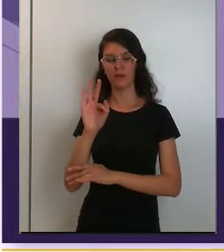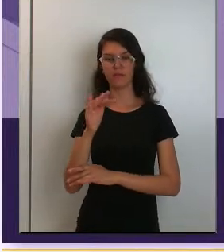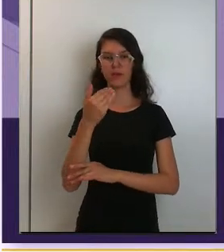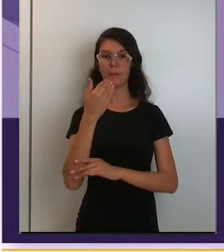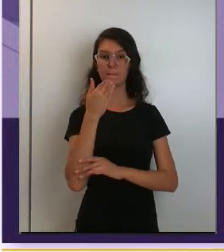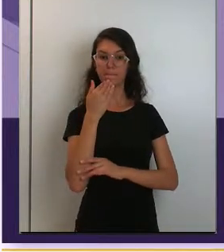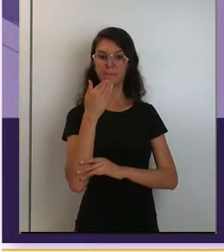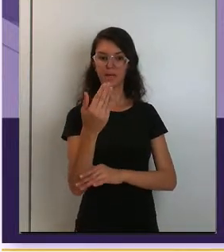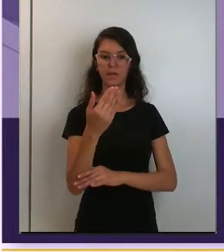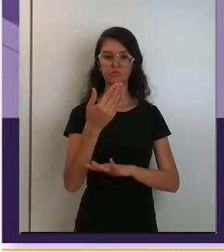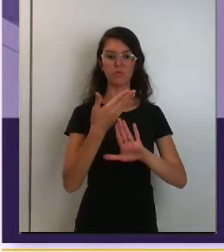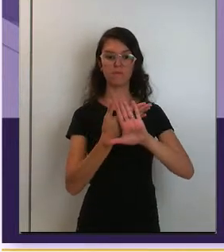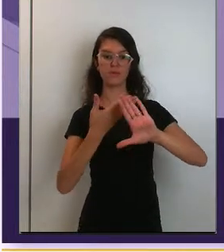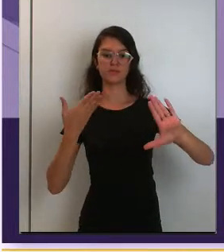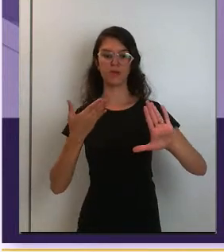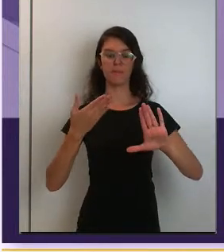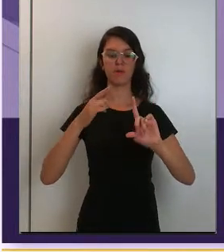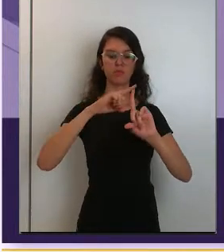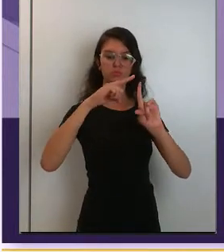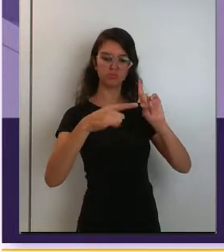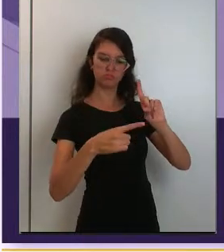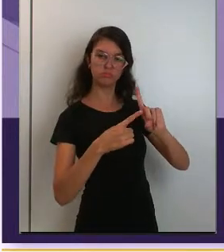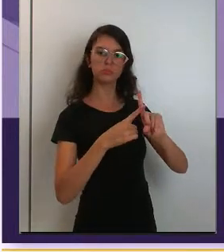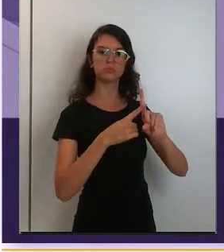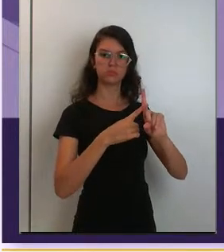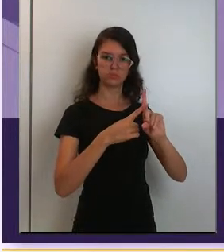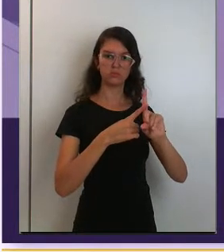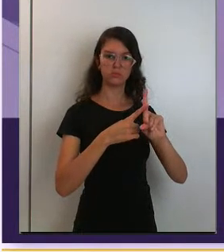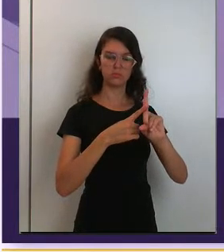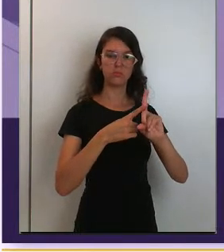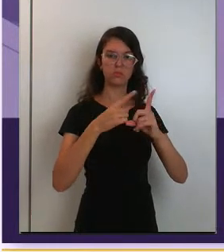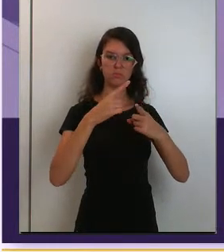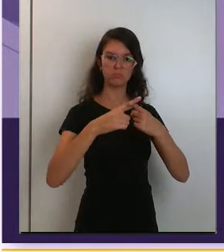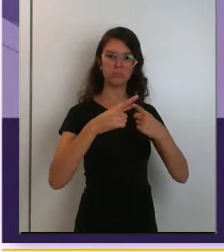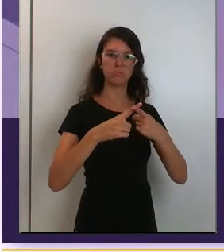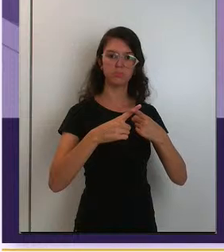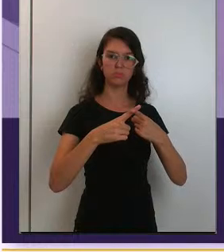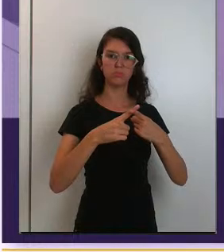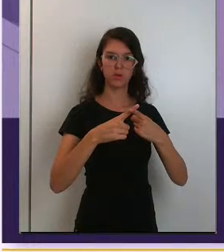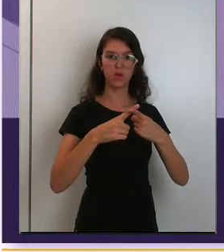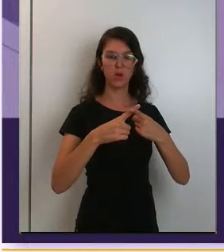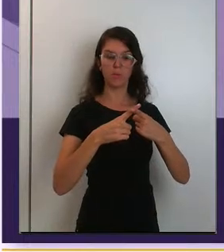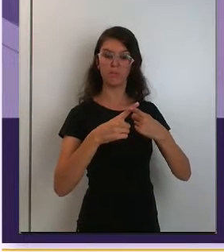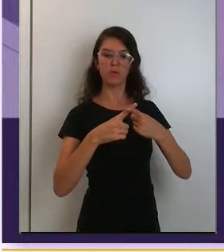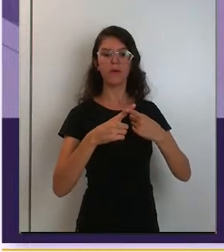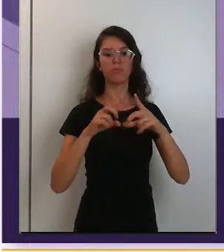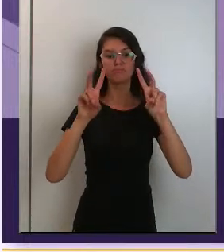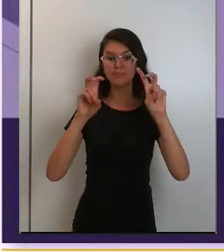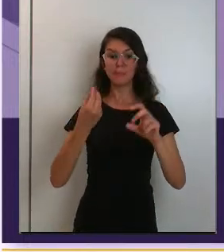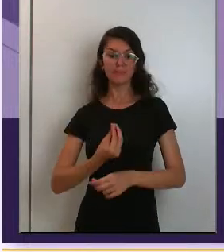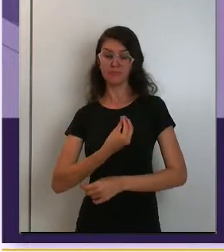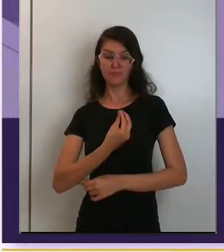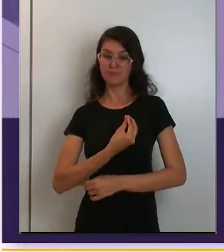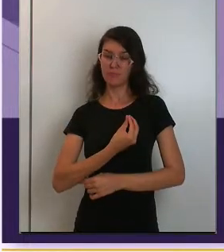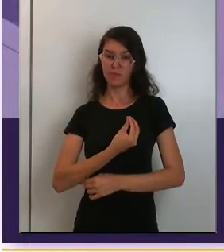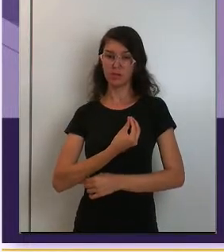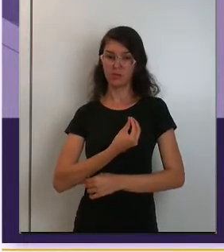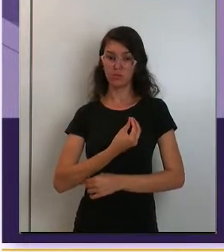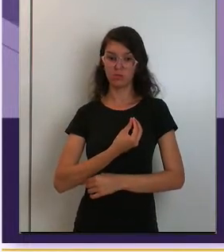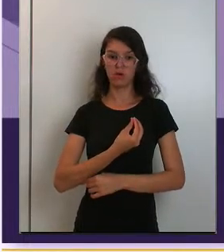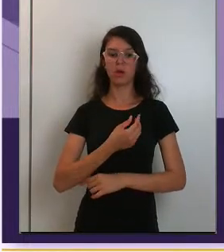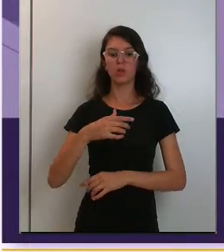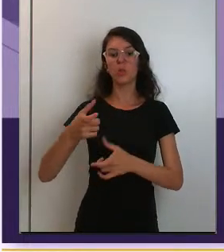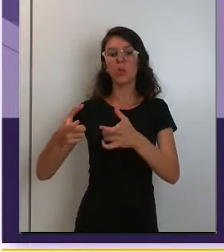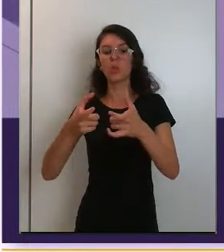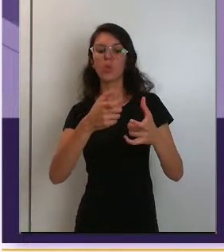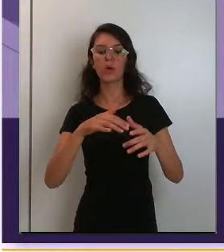das gestantes por esta condição especial, né, de vida mesmo, dos ambientes